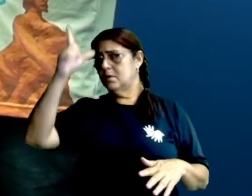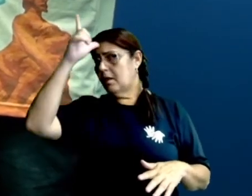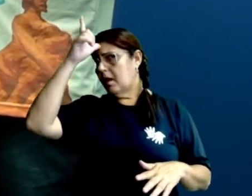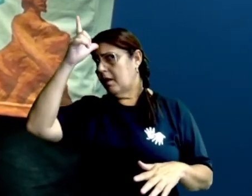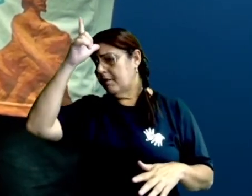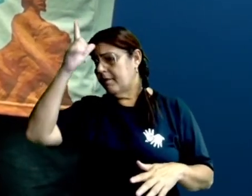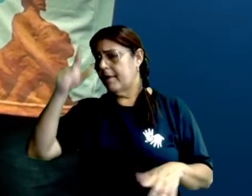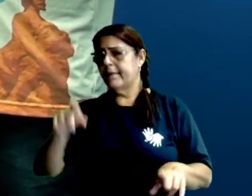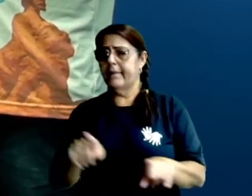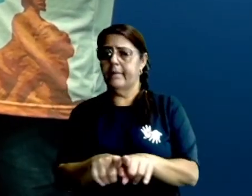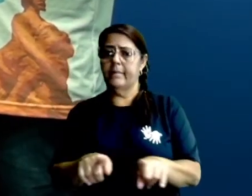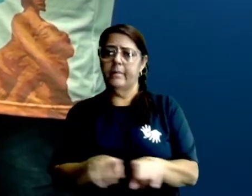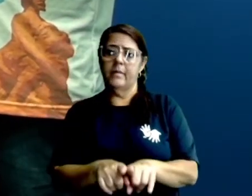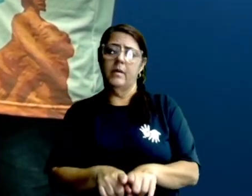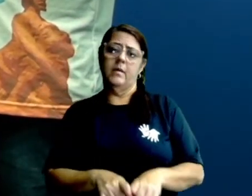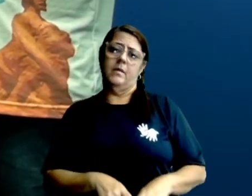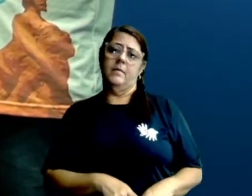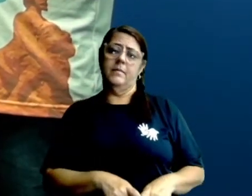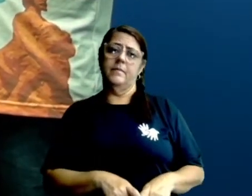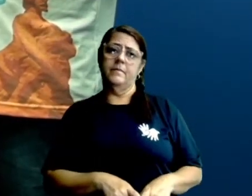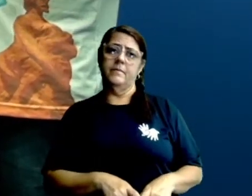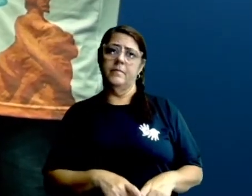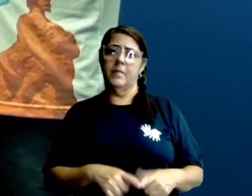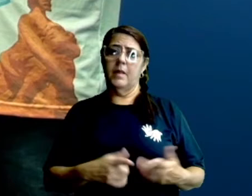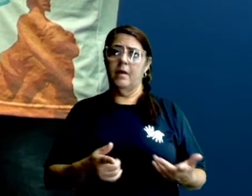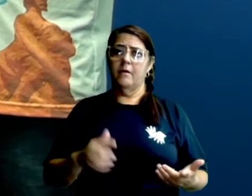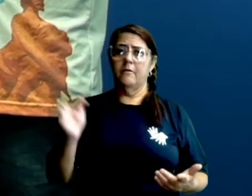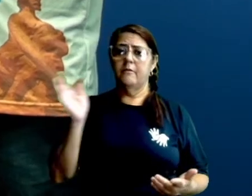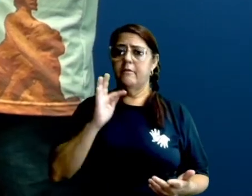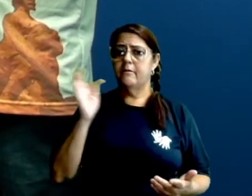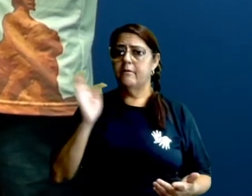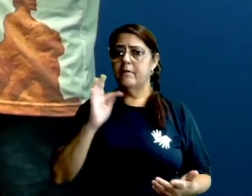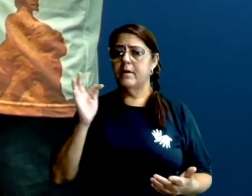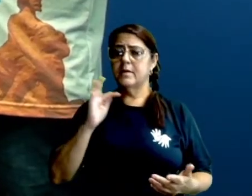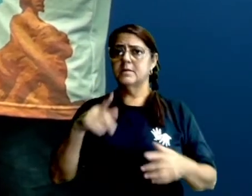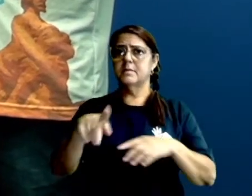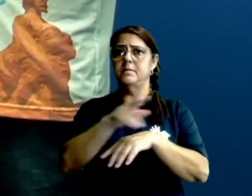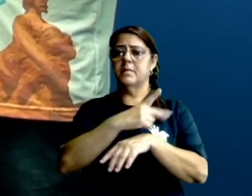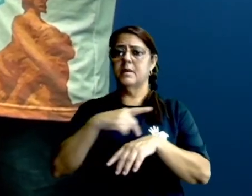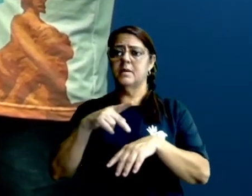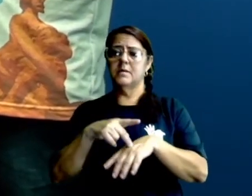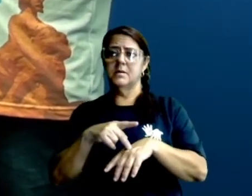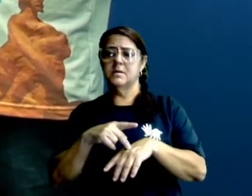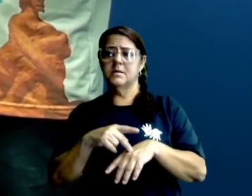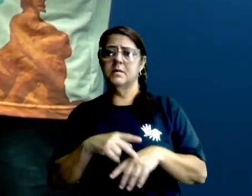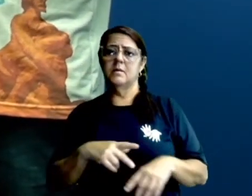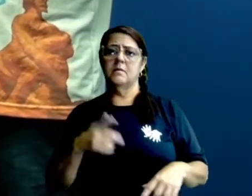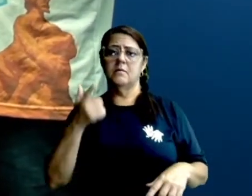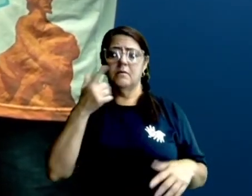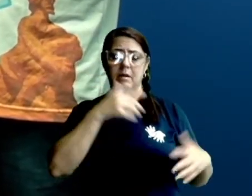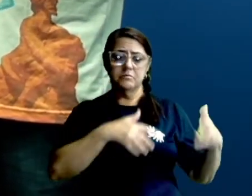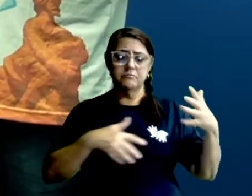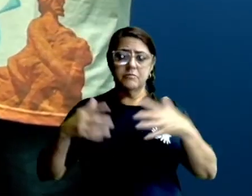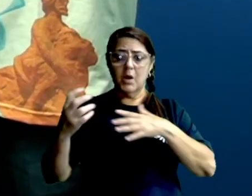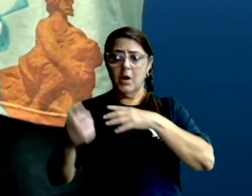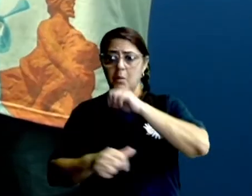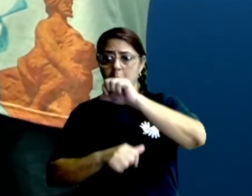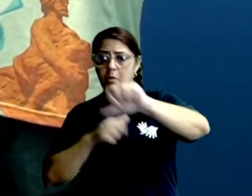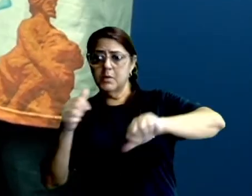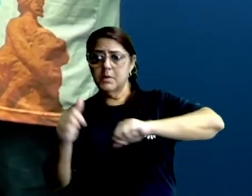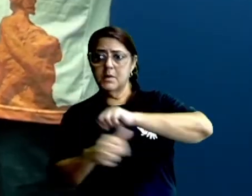que vão a França, os países que vão passar pelas revoluções